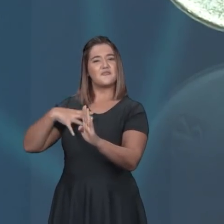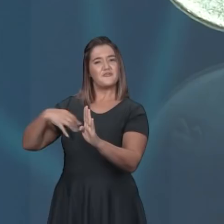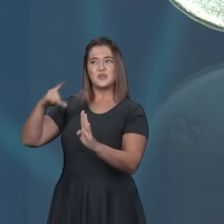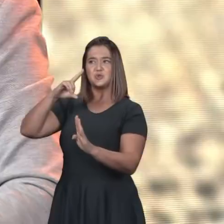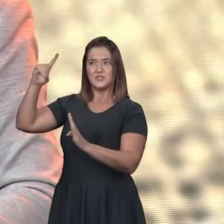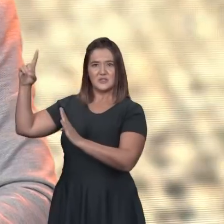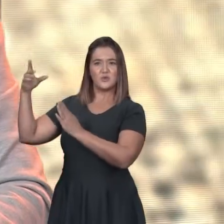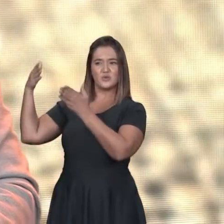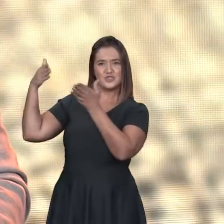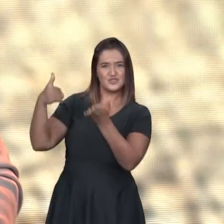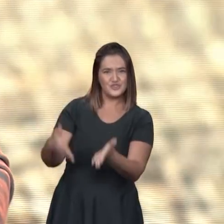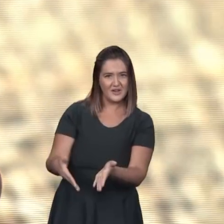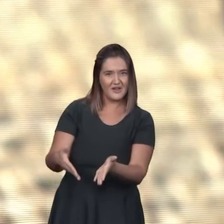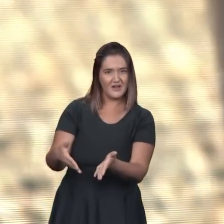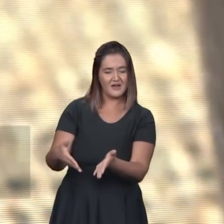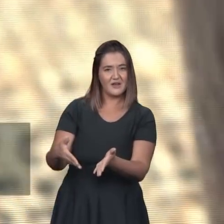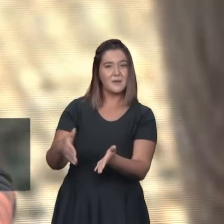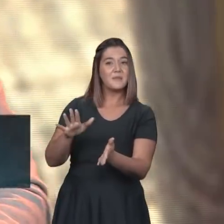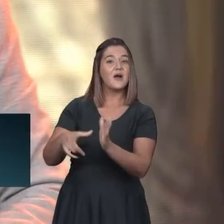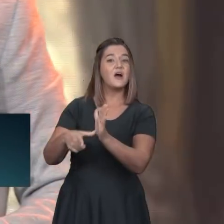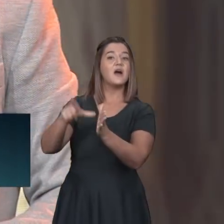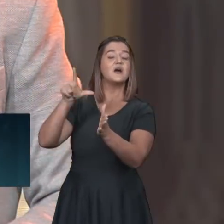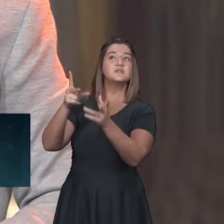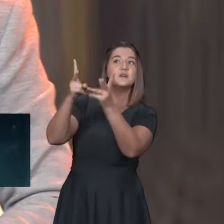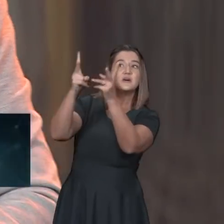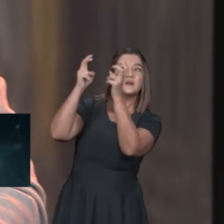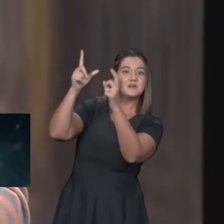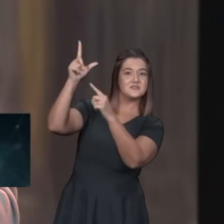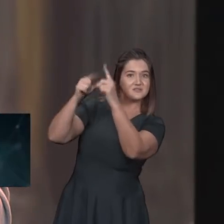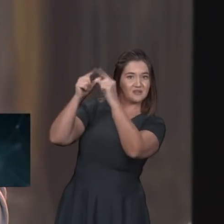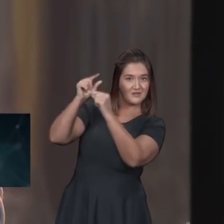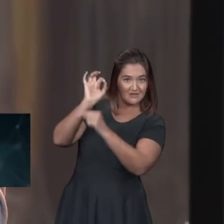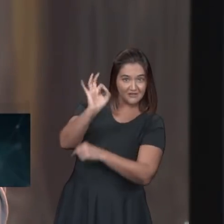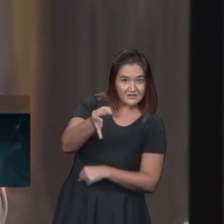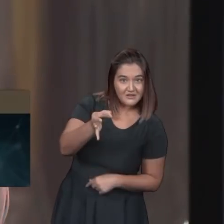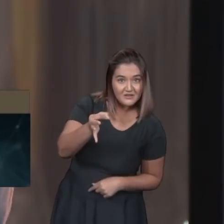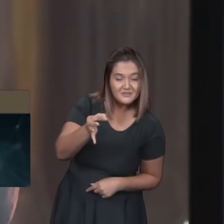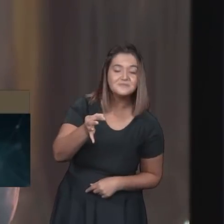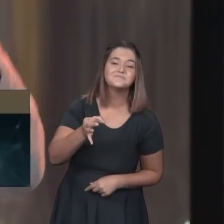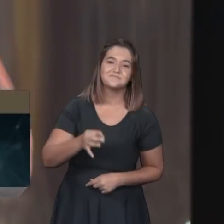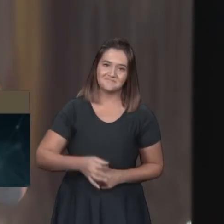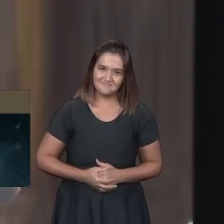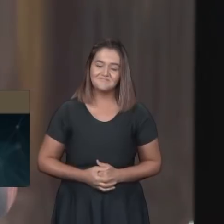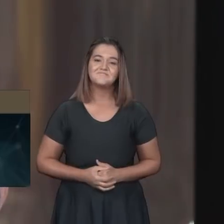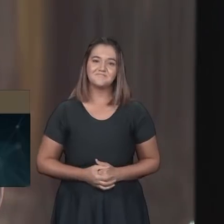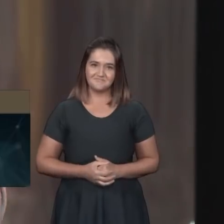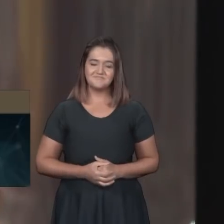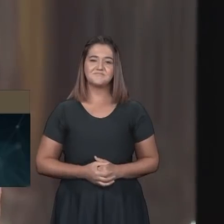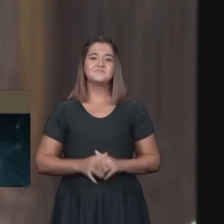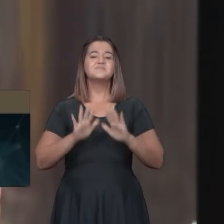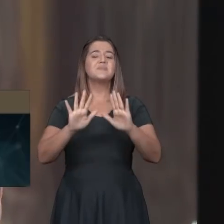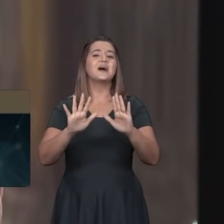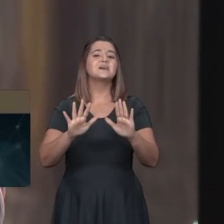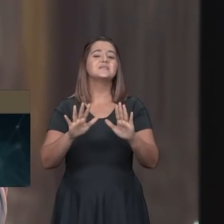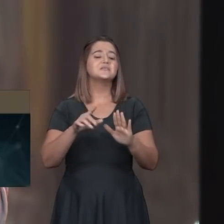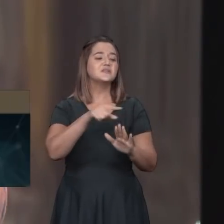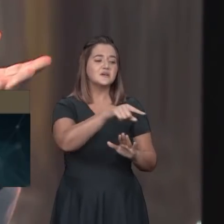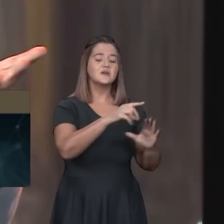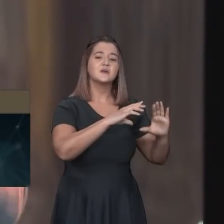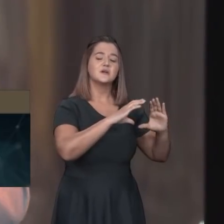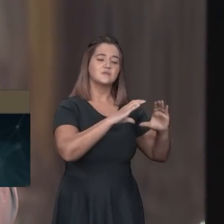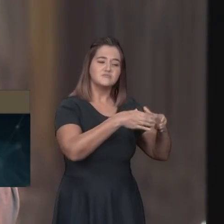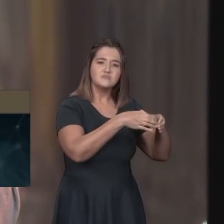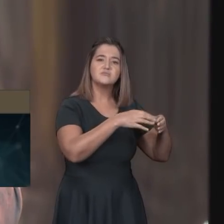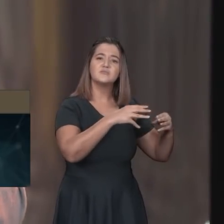estrela? Exatamente isso que você ouviu. Havia várias profecias. E a pergunta é, de onde vieram essas profecias? Bom,